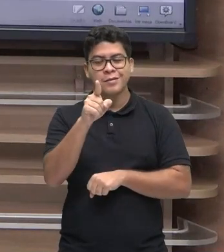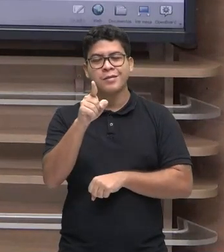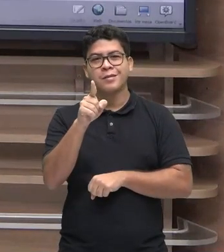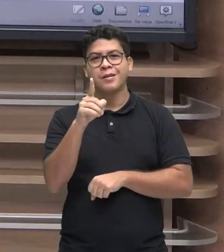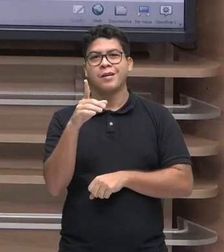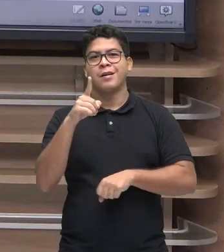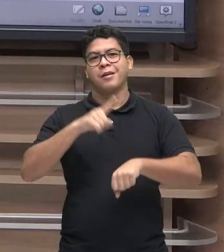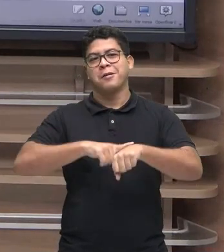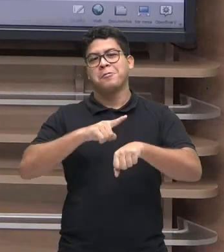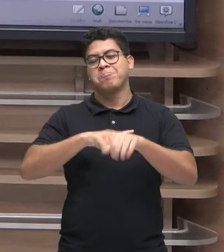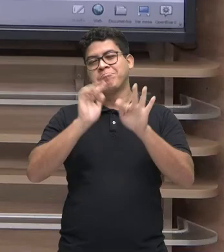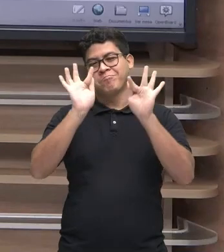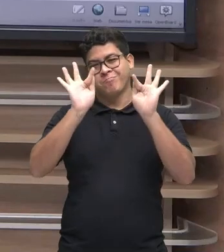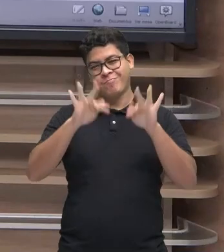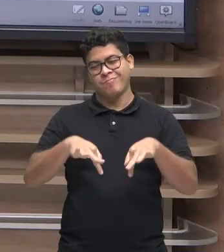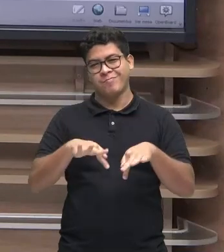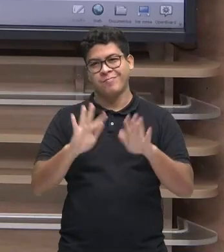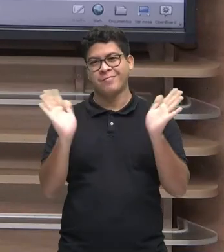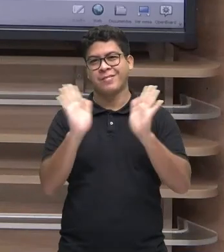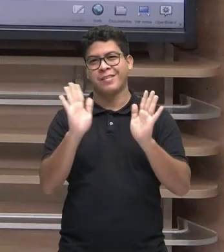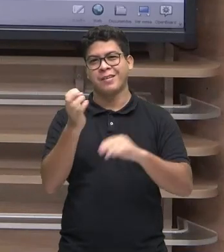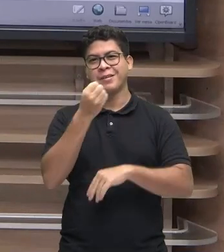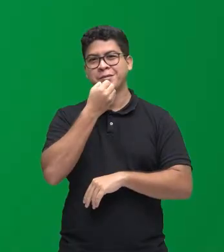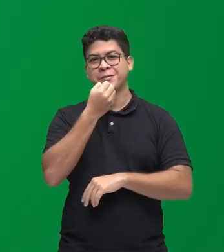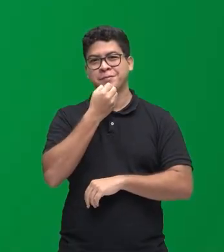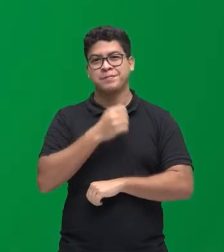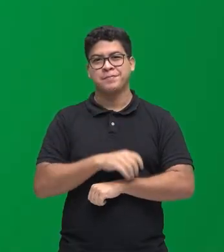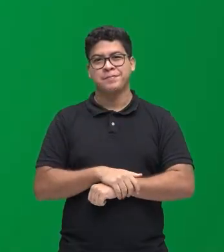Vamos encerrar por aqui e a gente se vê numa próxima.